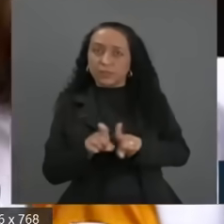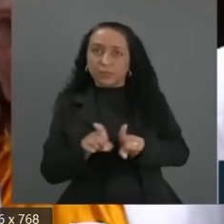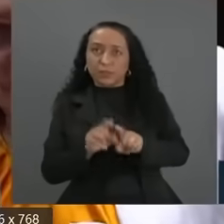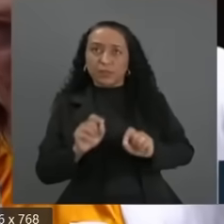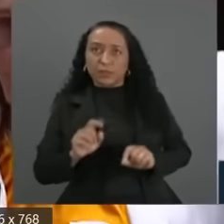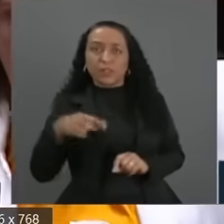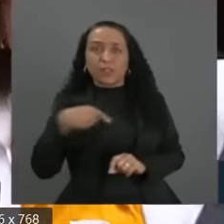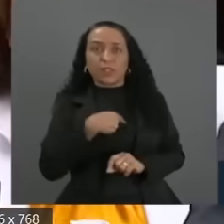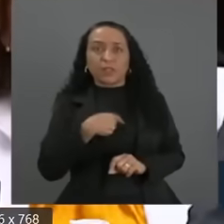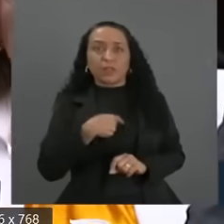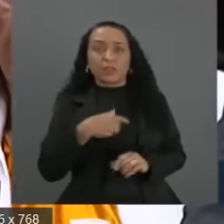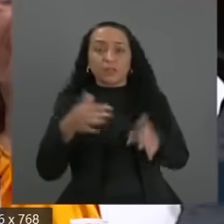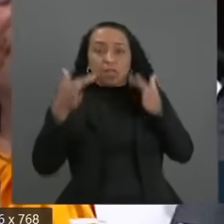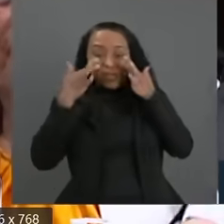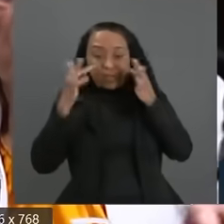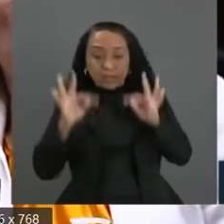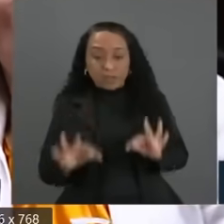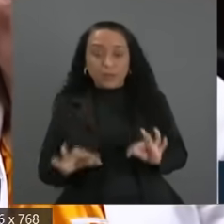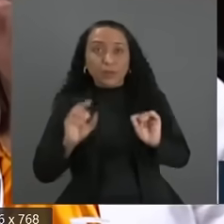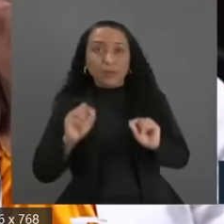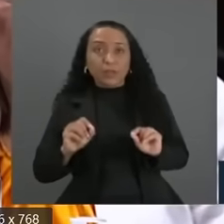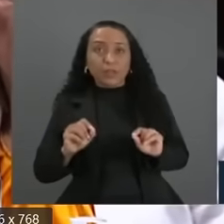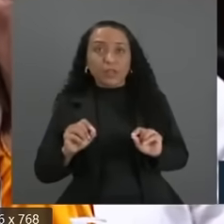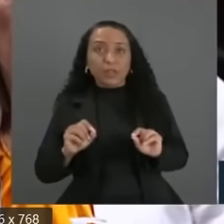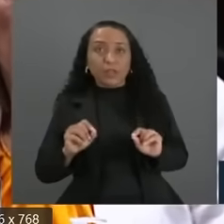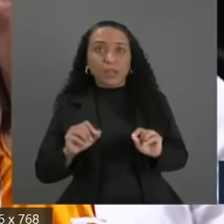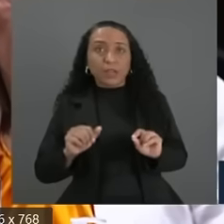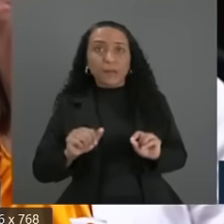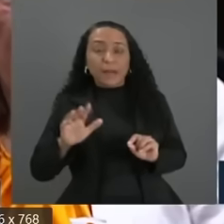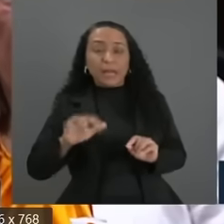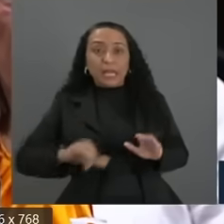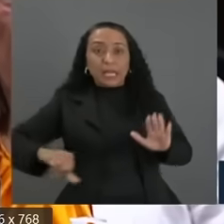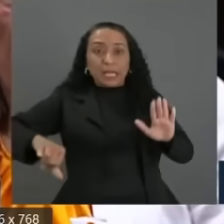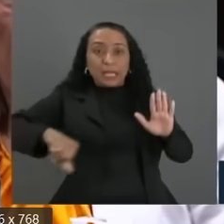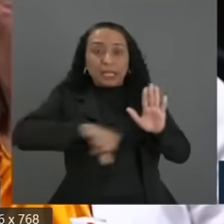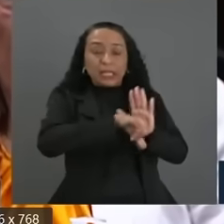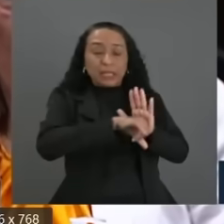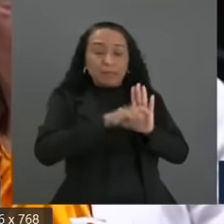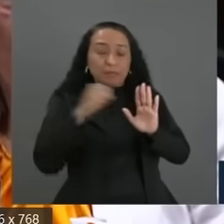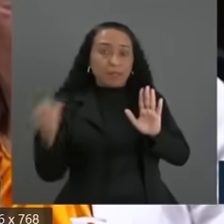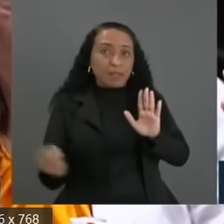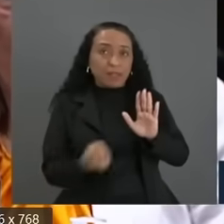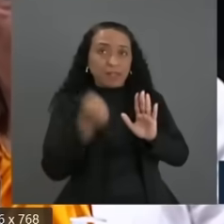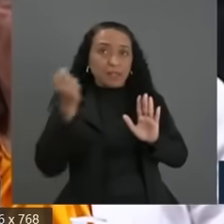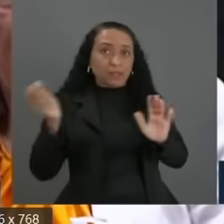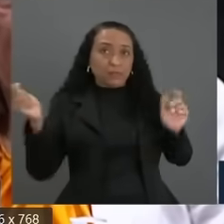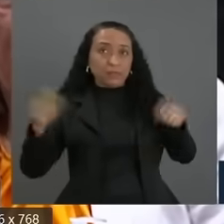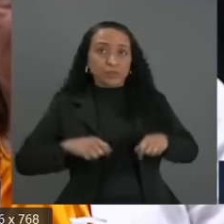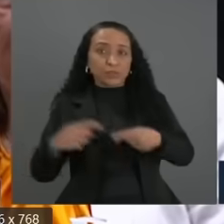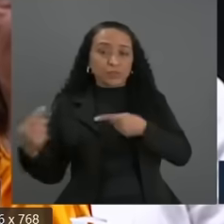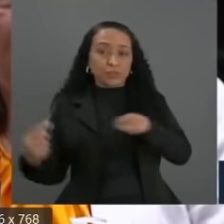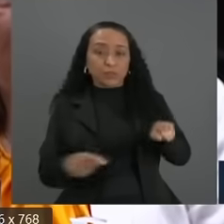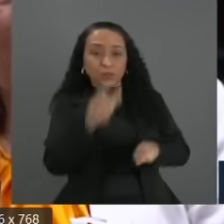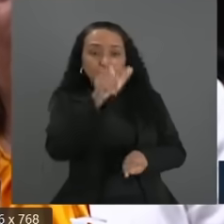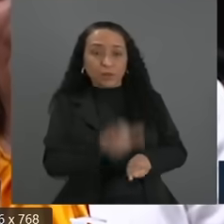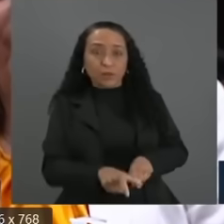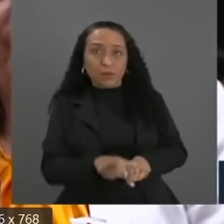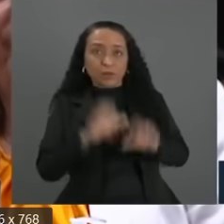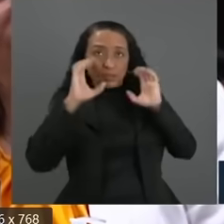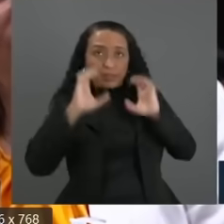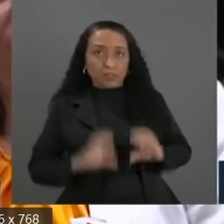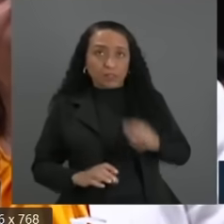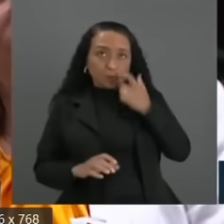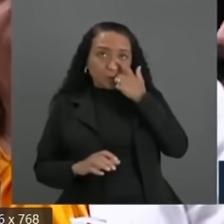nós testemunhamos um dos mais hediondos crimes que podem ser perpetrados contra o cidadão brasileiro, que é